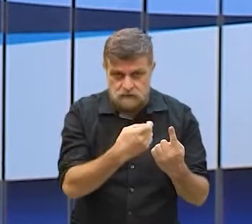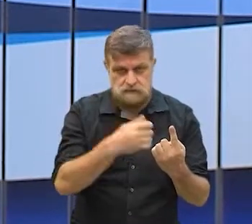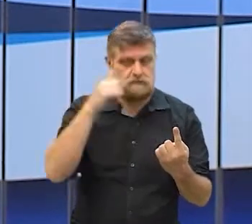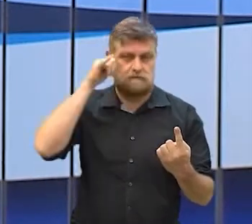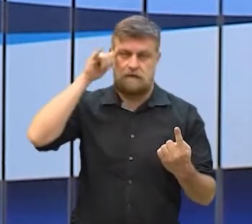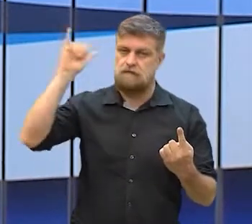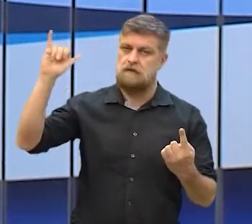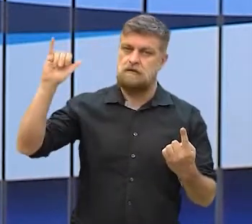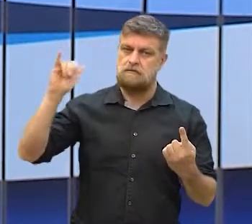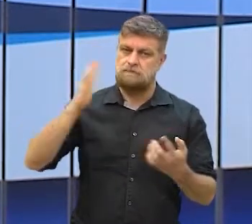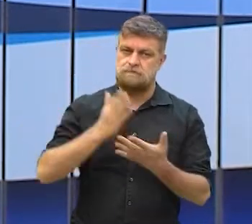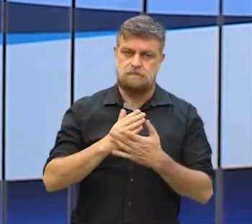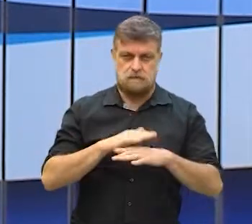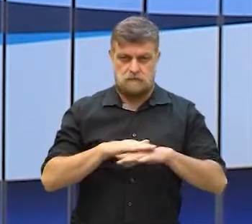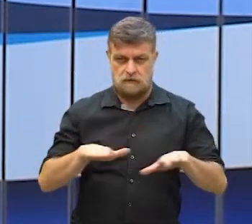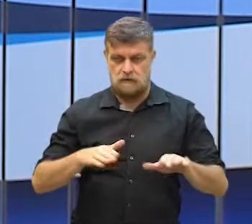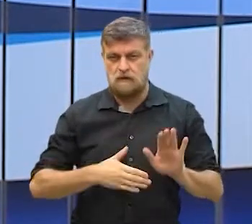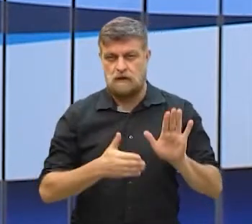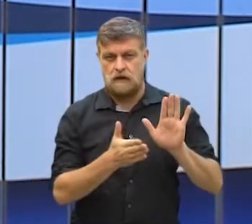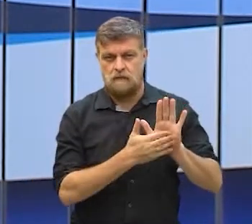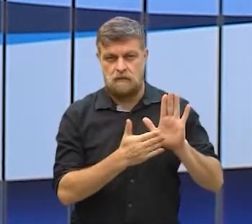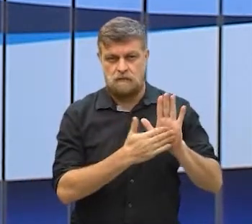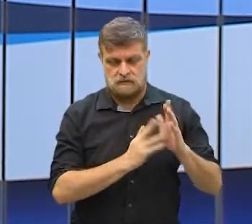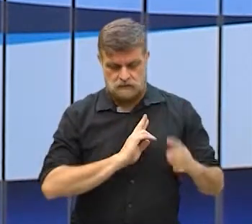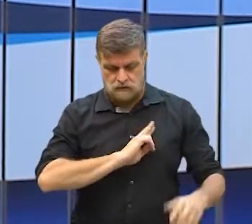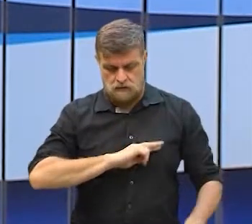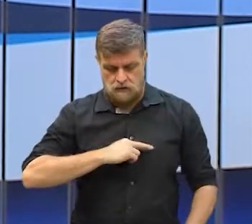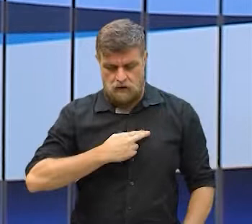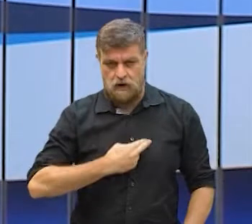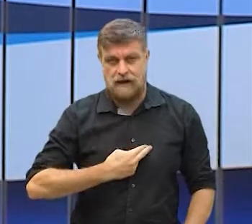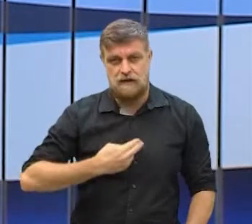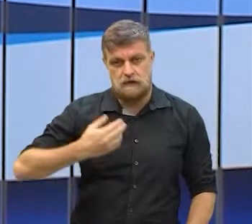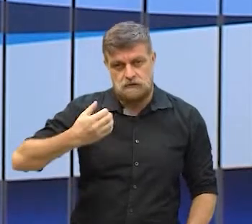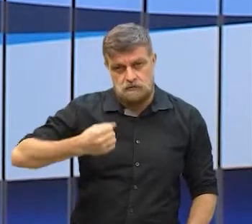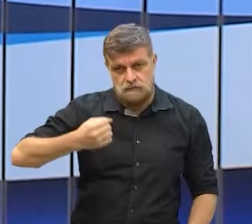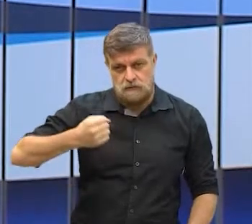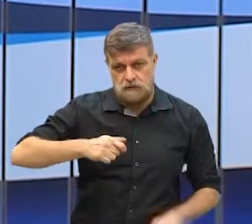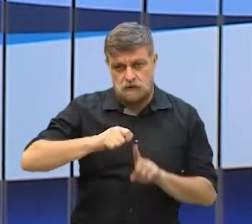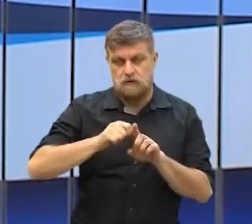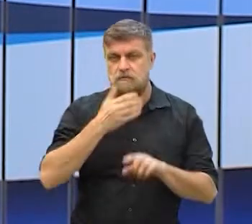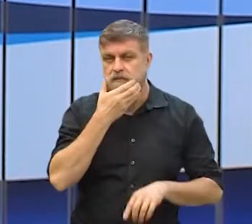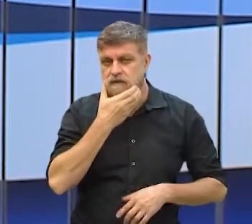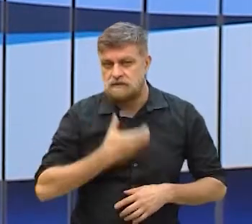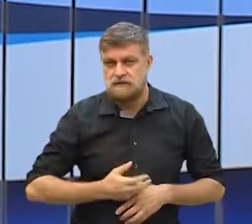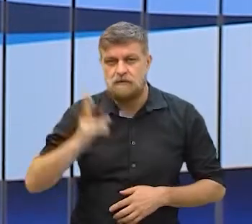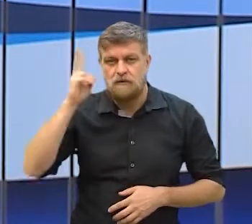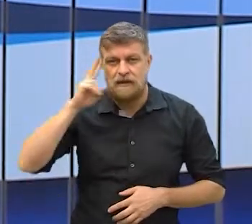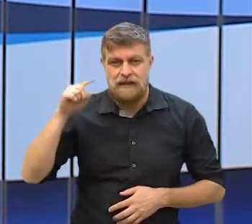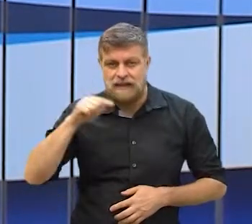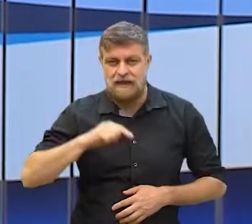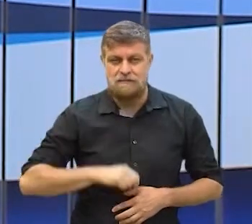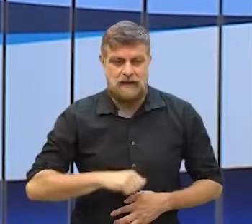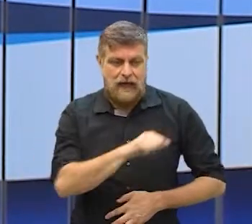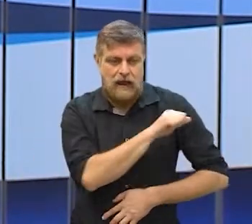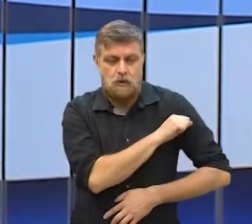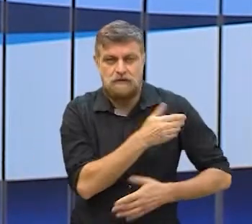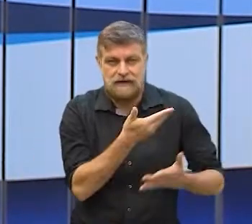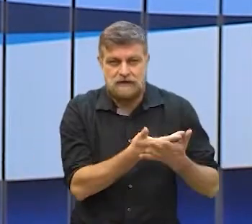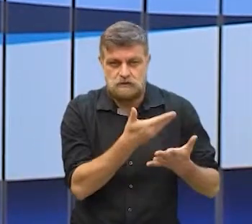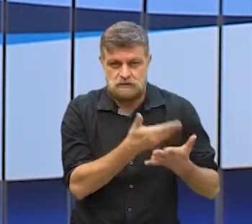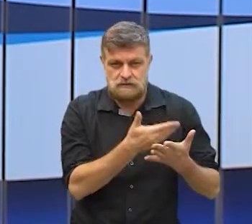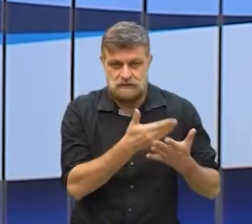mulher. Esta é a proposta do mês do Laço Branco, em que dezembro lembra as estudantes